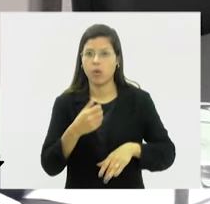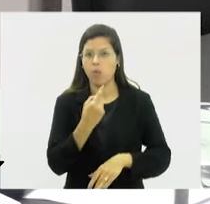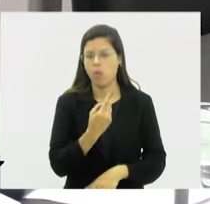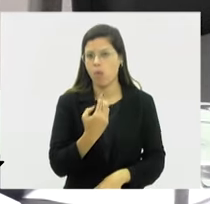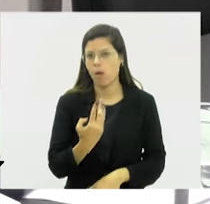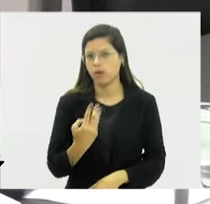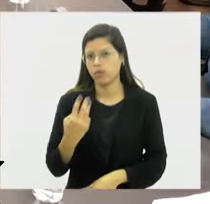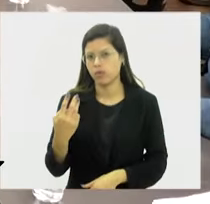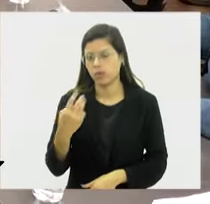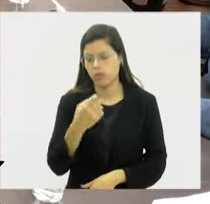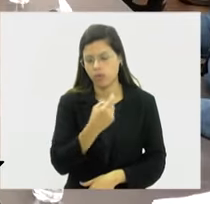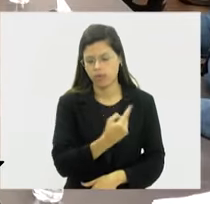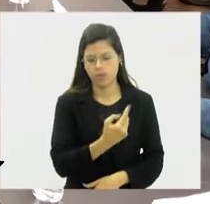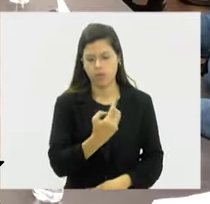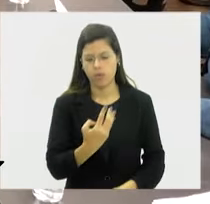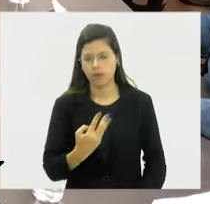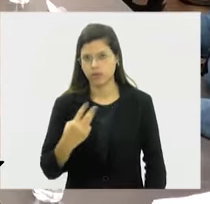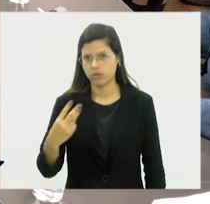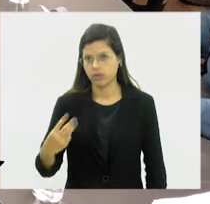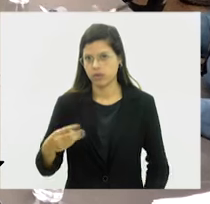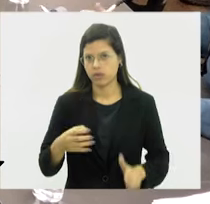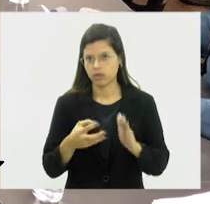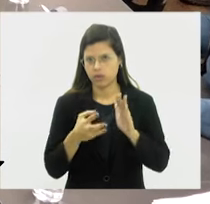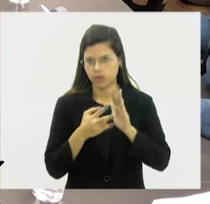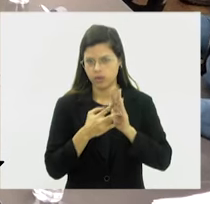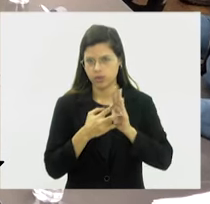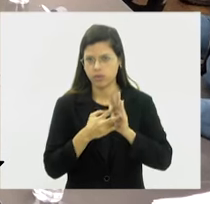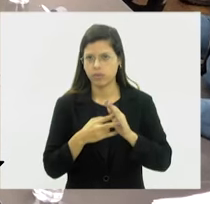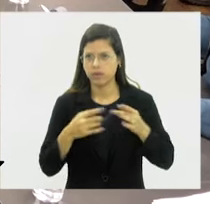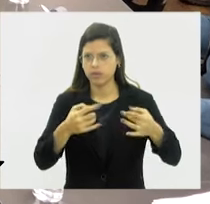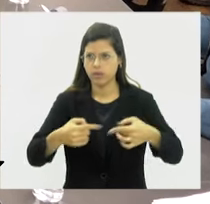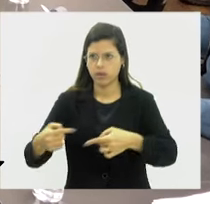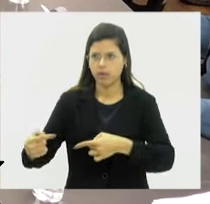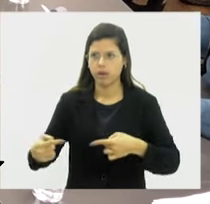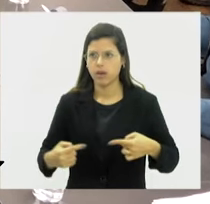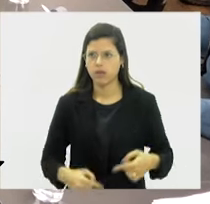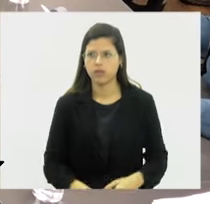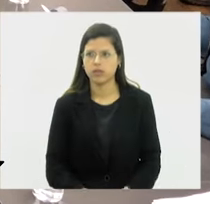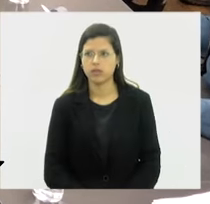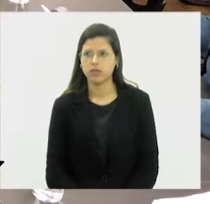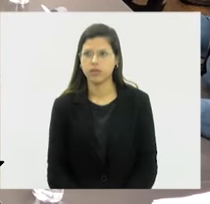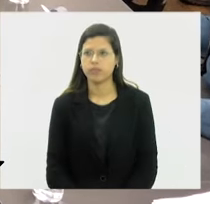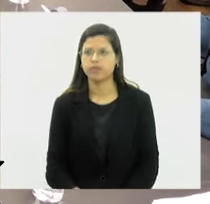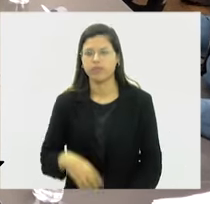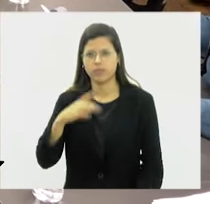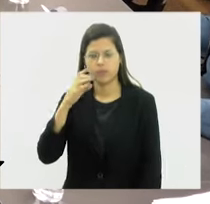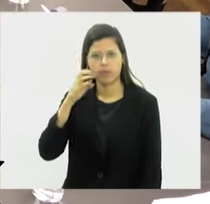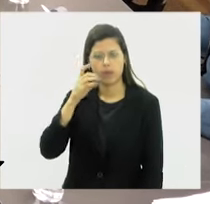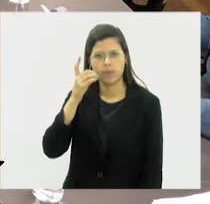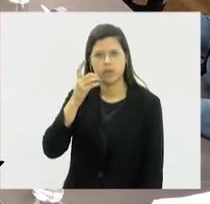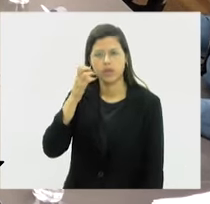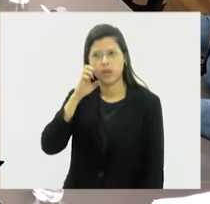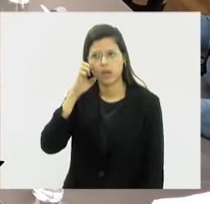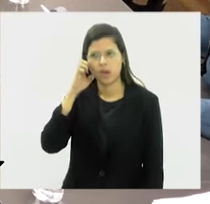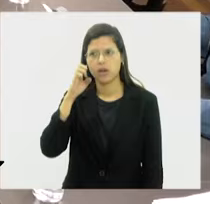143 do regimento. Em discussão. Para discutir, presidente. Para discutir, deputada Érica.